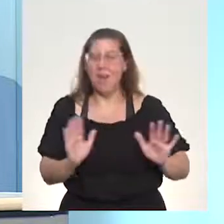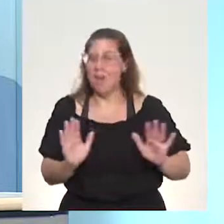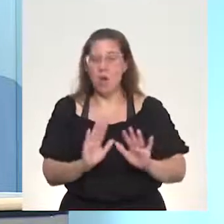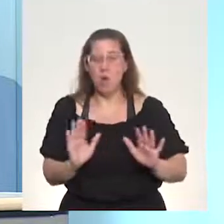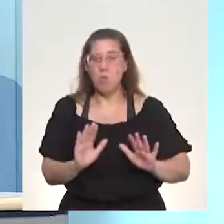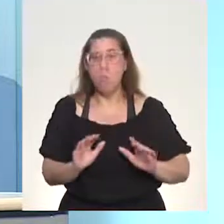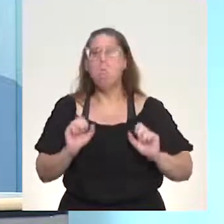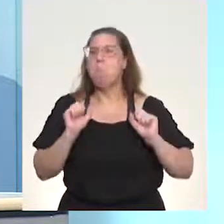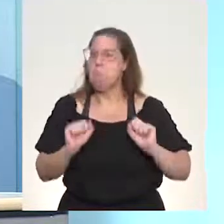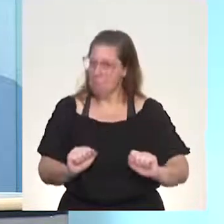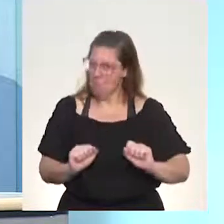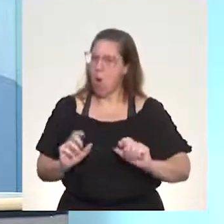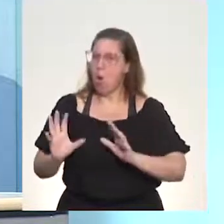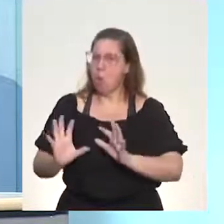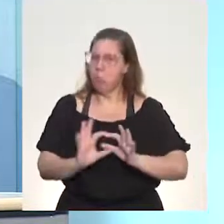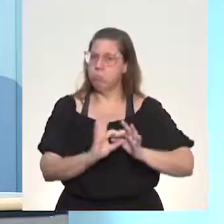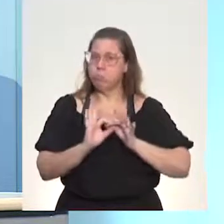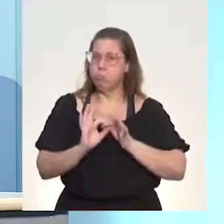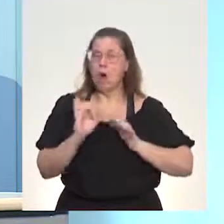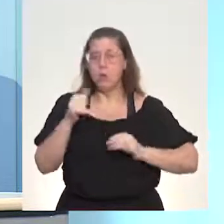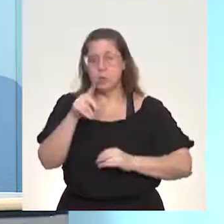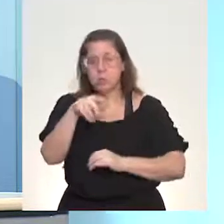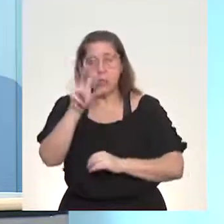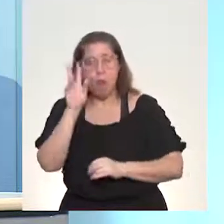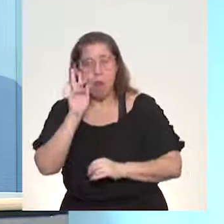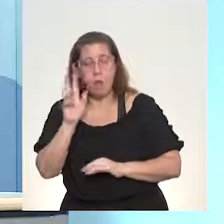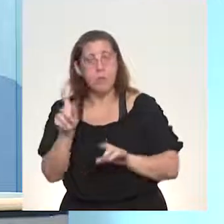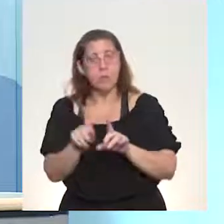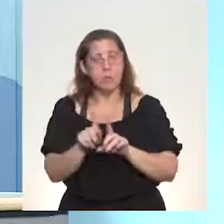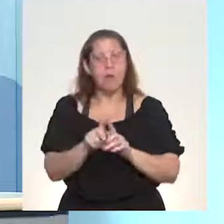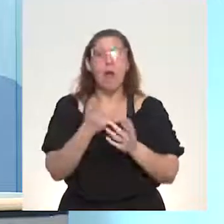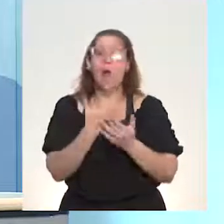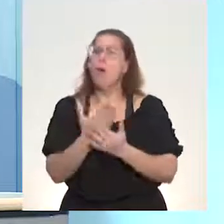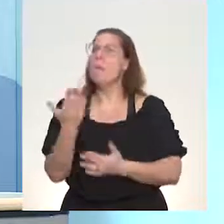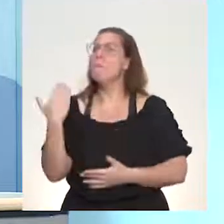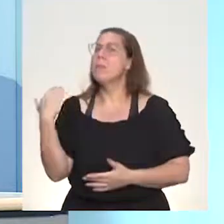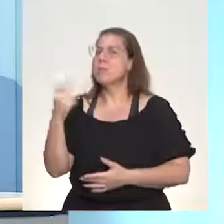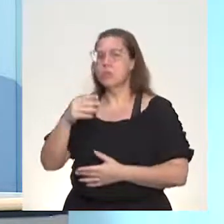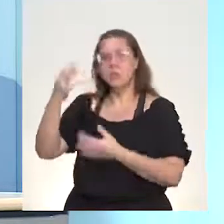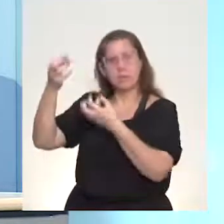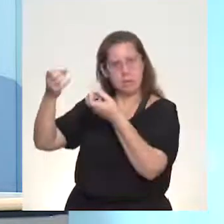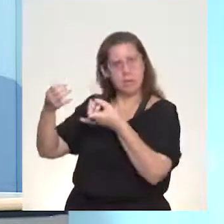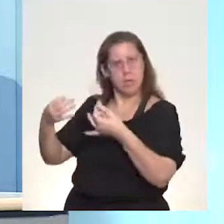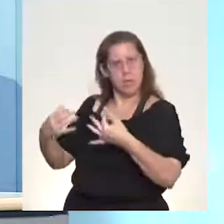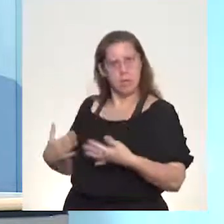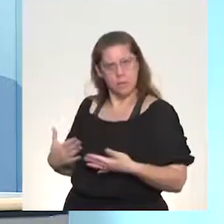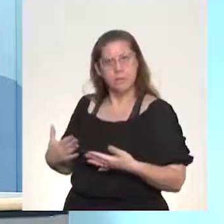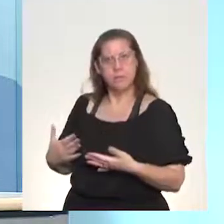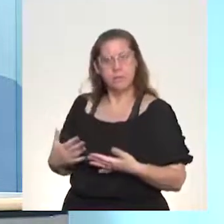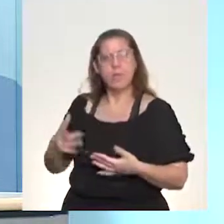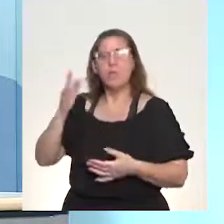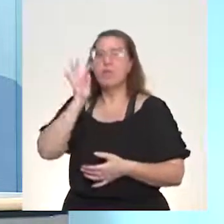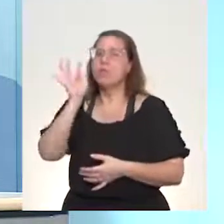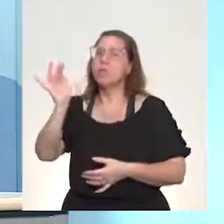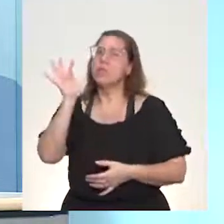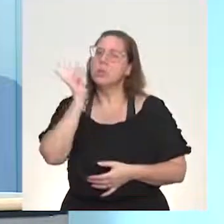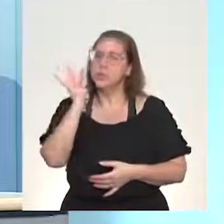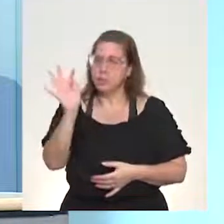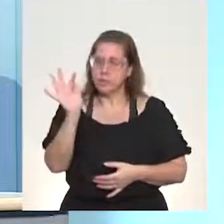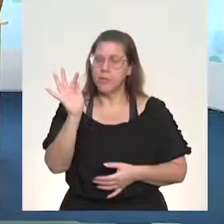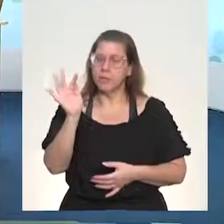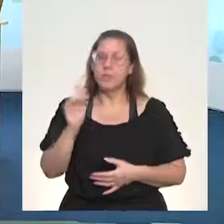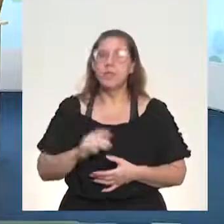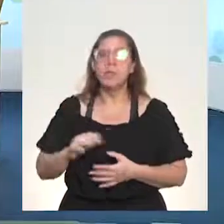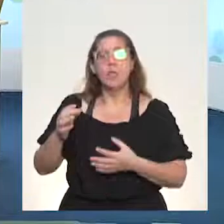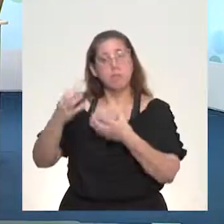absolutamente um e outro. E se vocês se lembrarem também, exatamente na aula passada eu estava falando de filosofia com Gilles Deleuze, ele